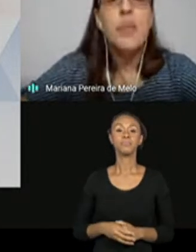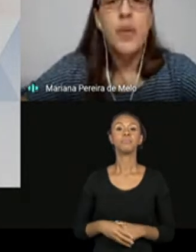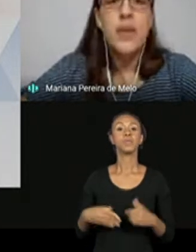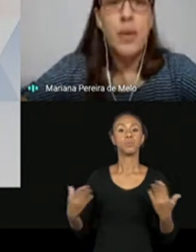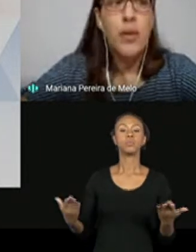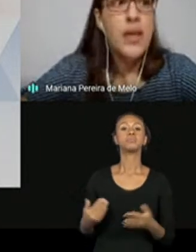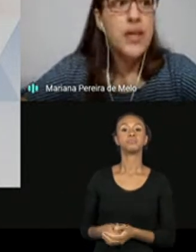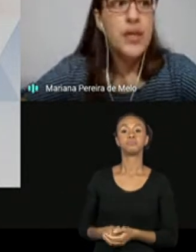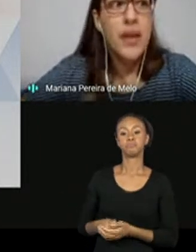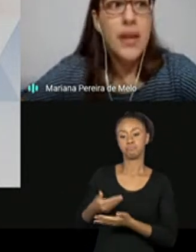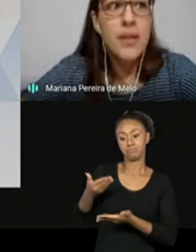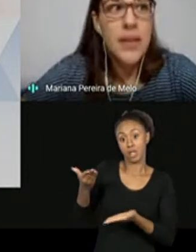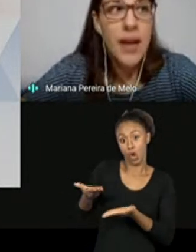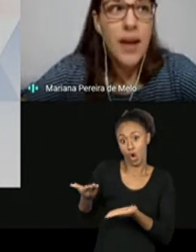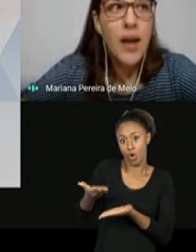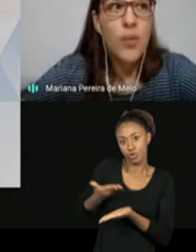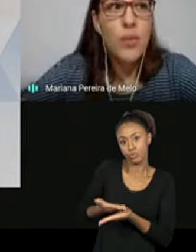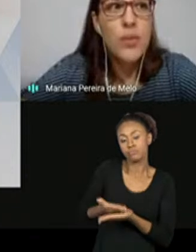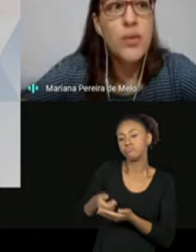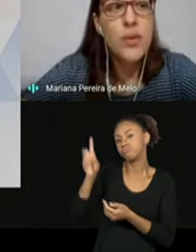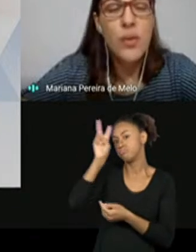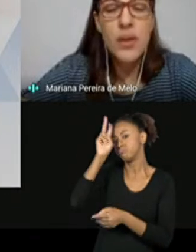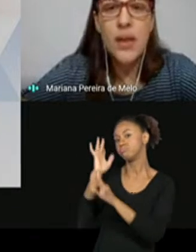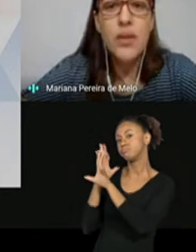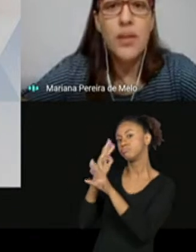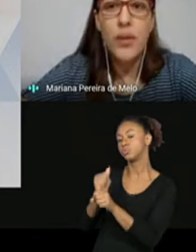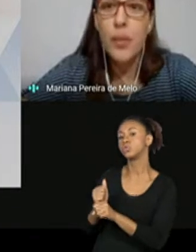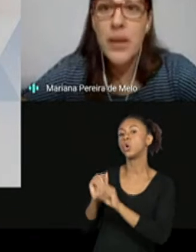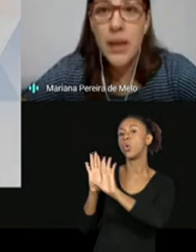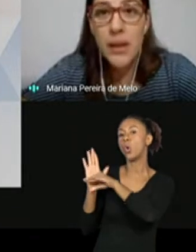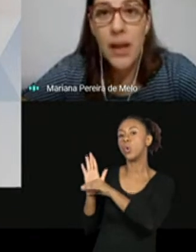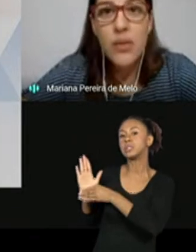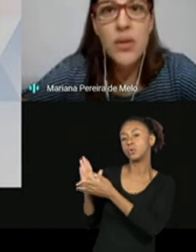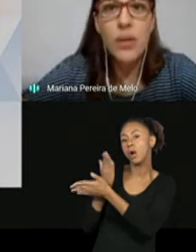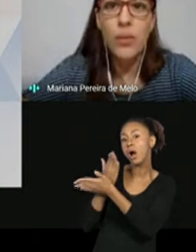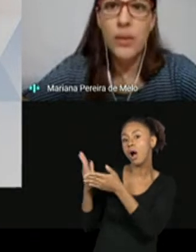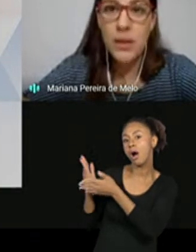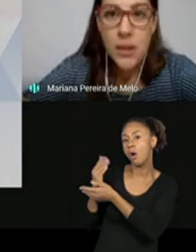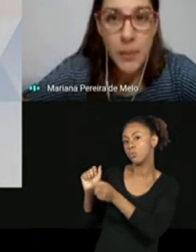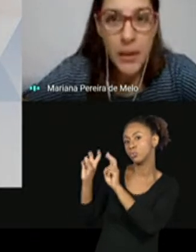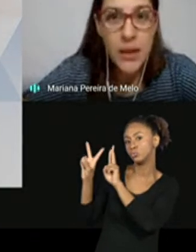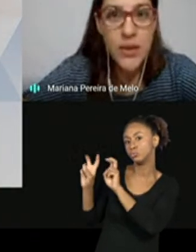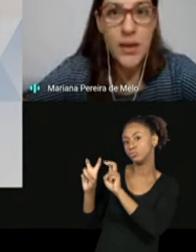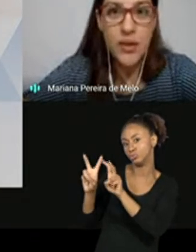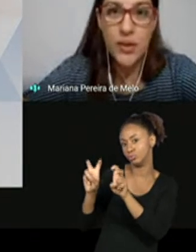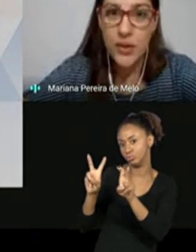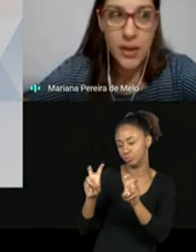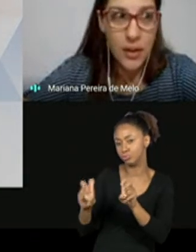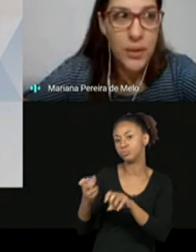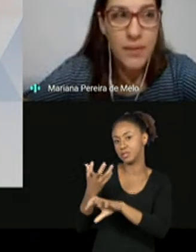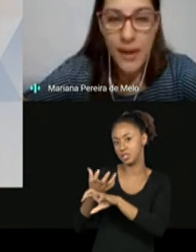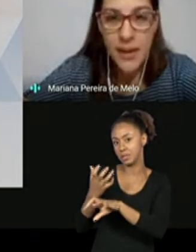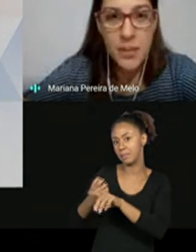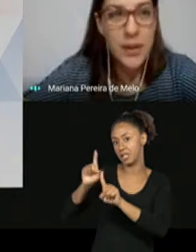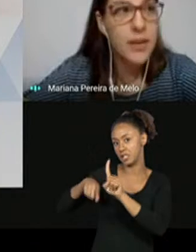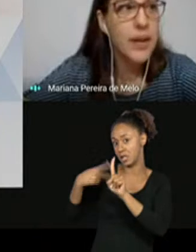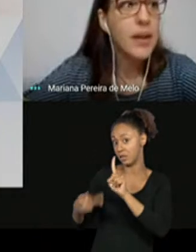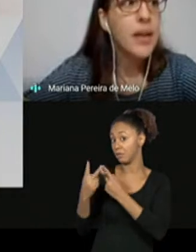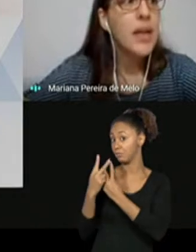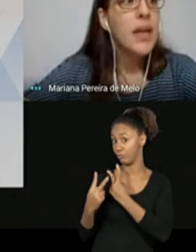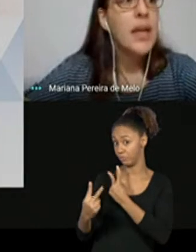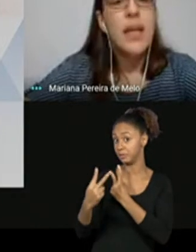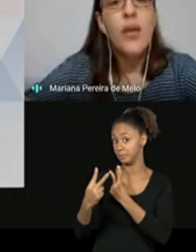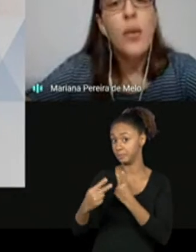Então, nessa próxima hora, a gente vai revisar alguns dos conceitos que foram apresentados ao longo da disciplina de estatística na Univesp,